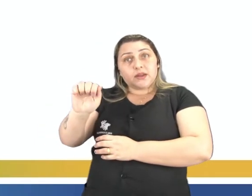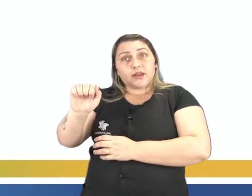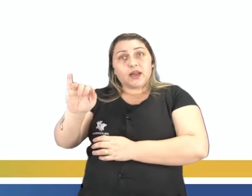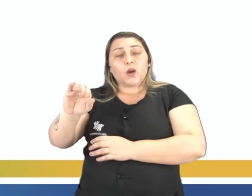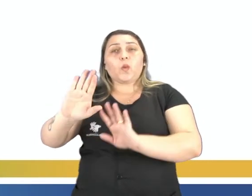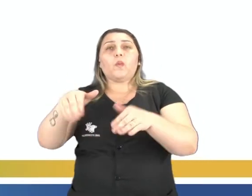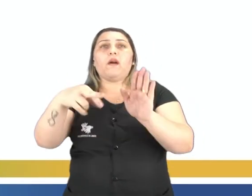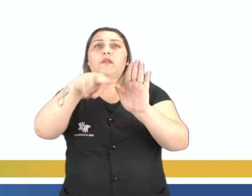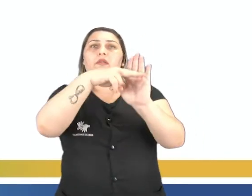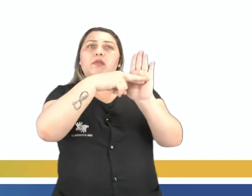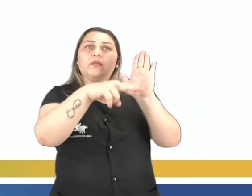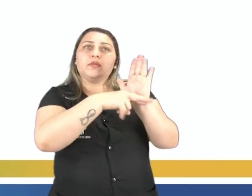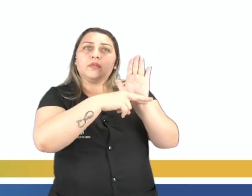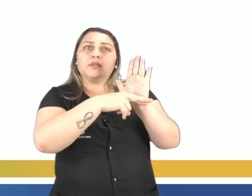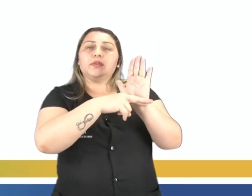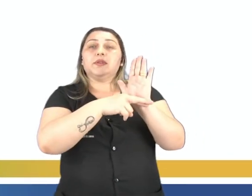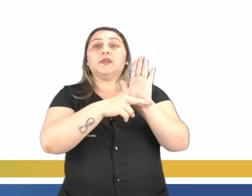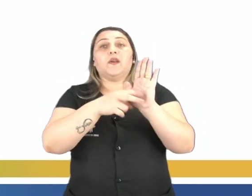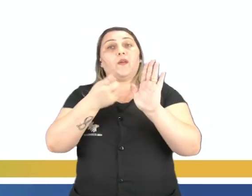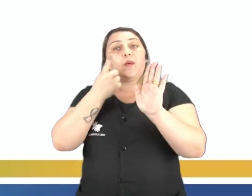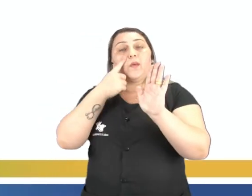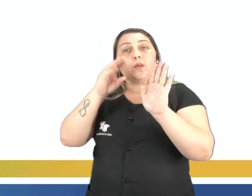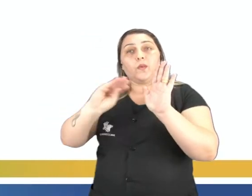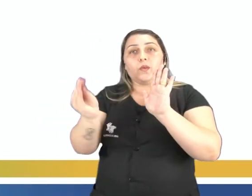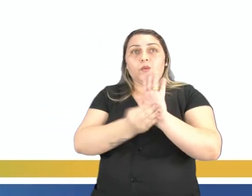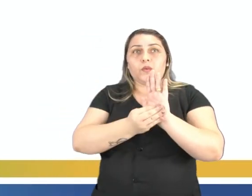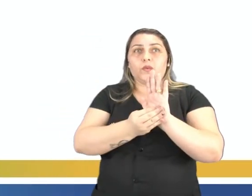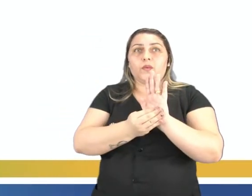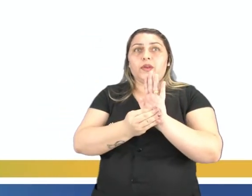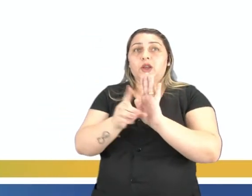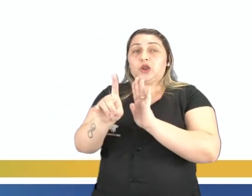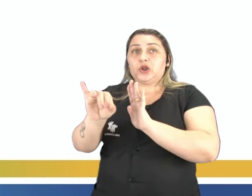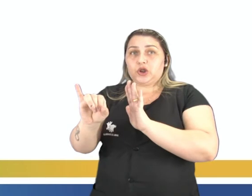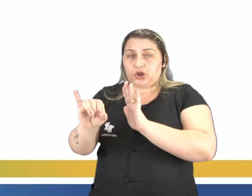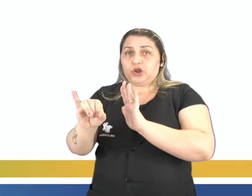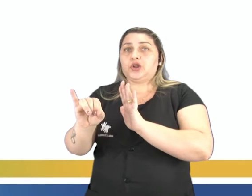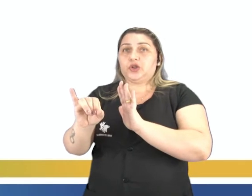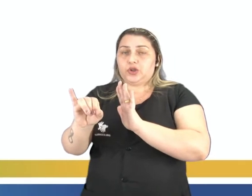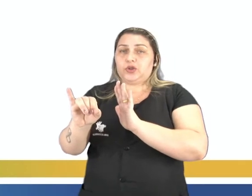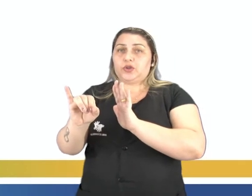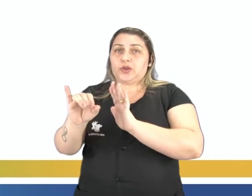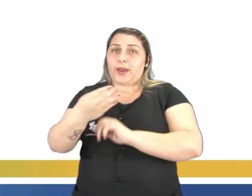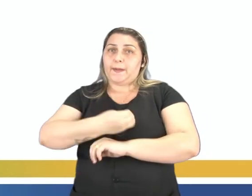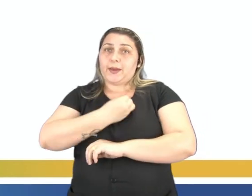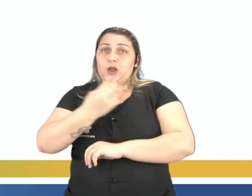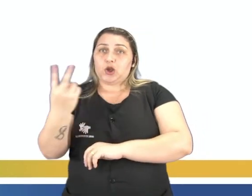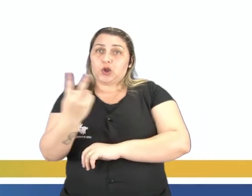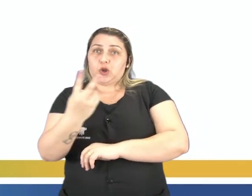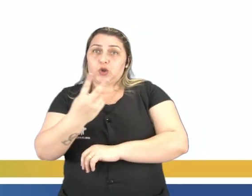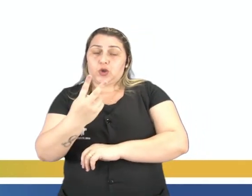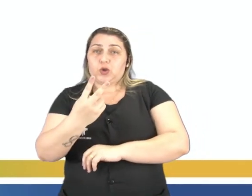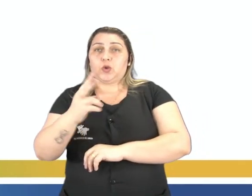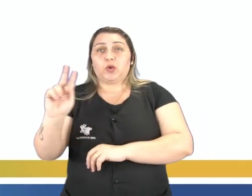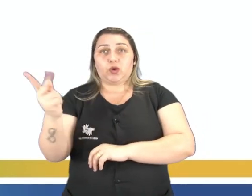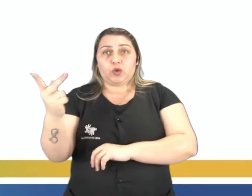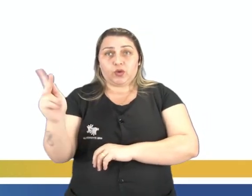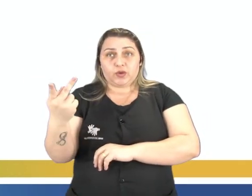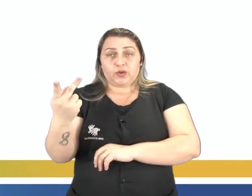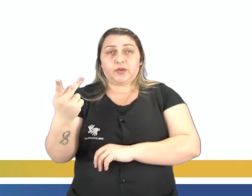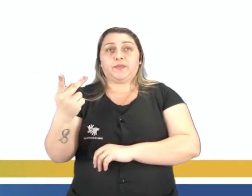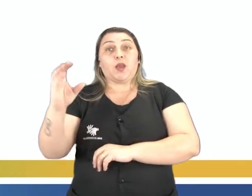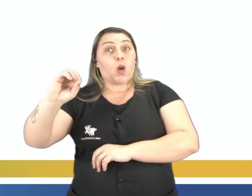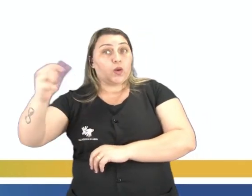regra? Aqui, ó, nós vamos colocar o prefixo di, porque tem a presença de 2 oxigênio, então vai ficar